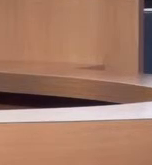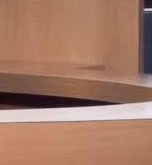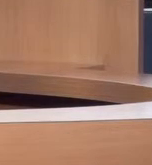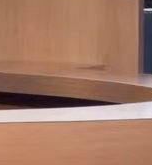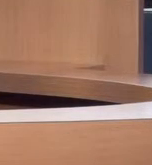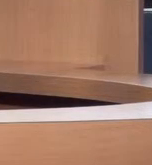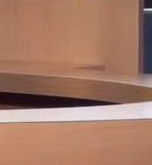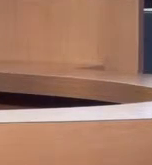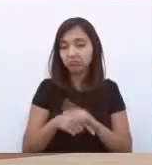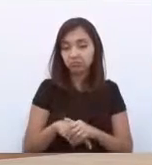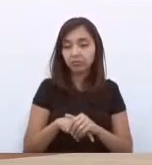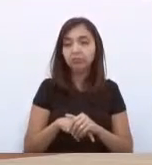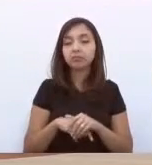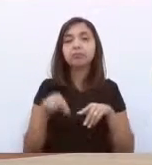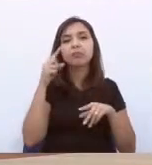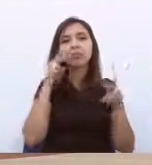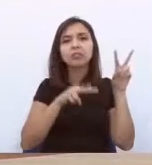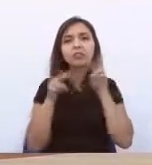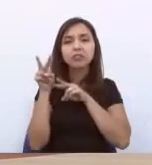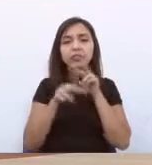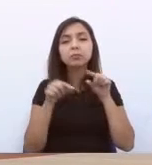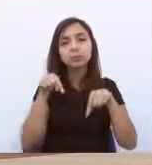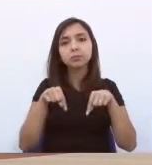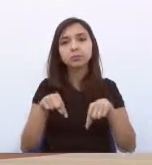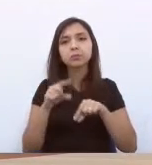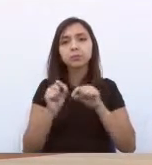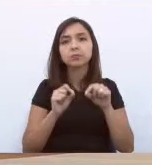e cobradores. Vimos aqui